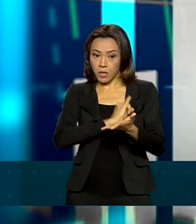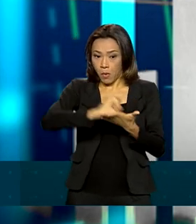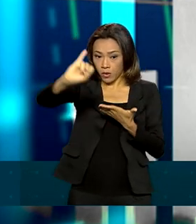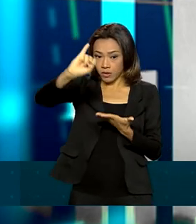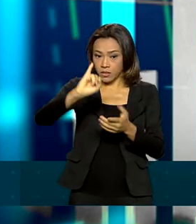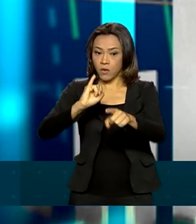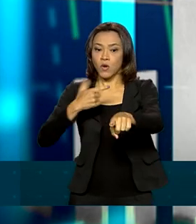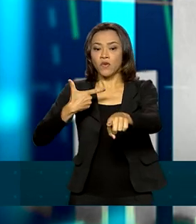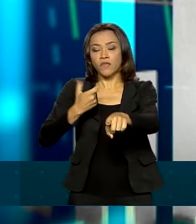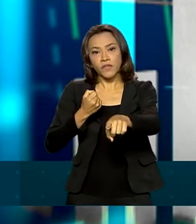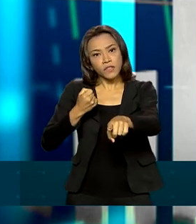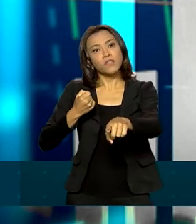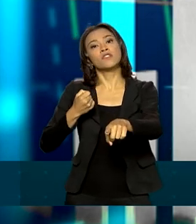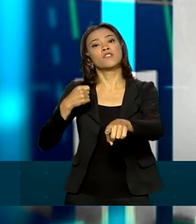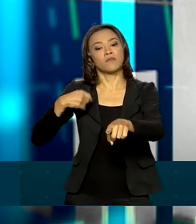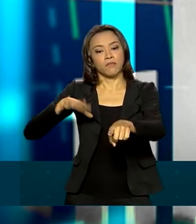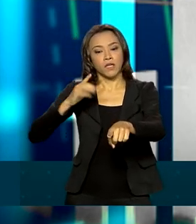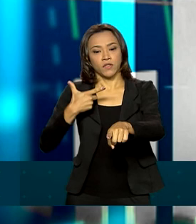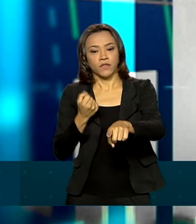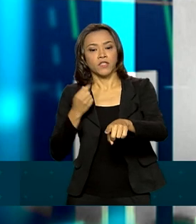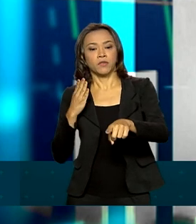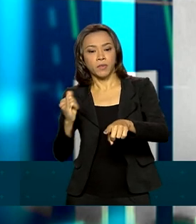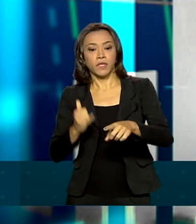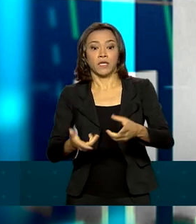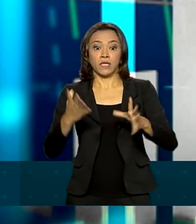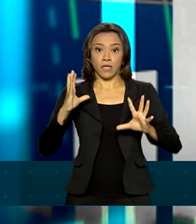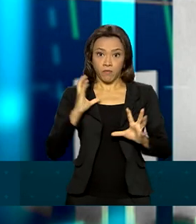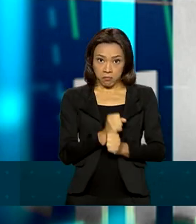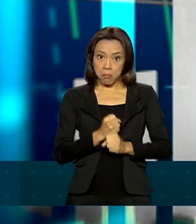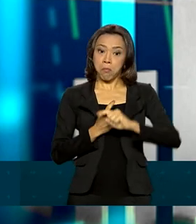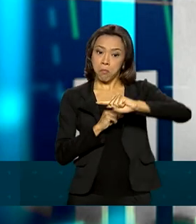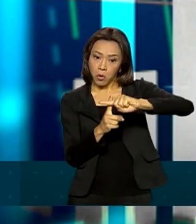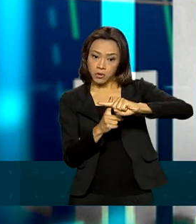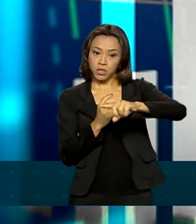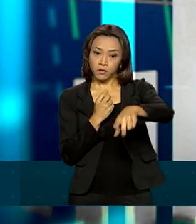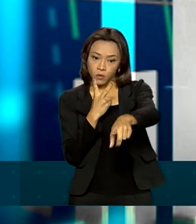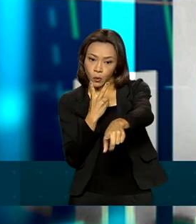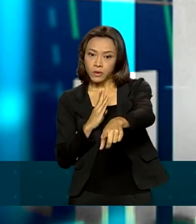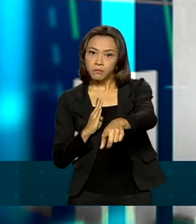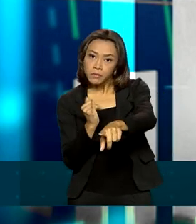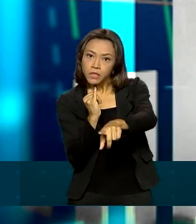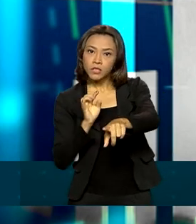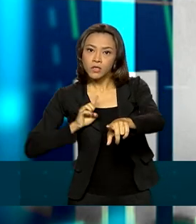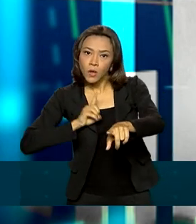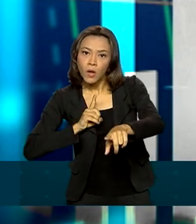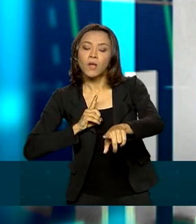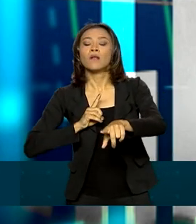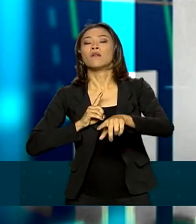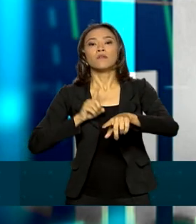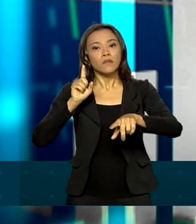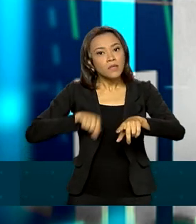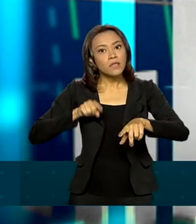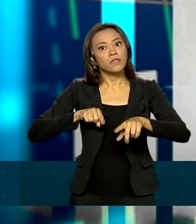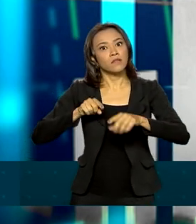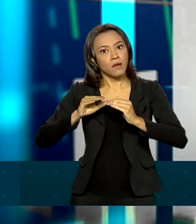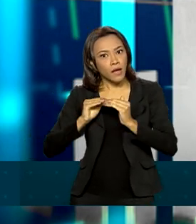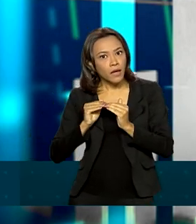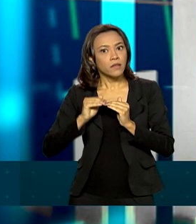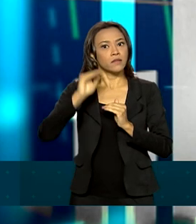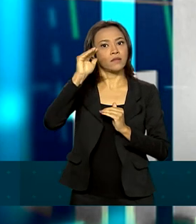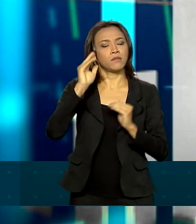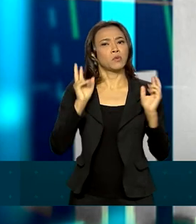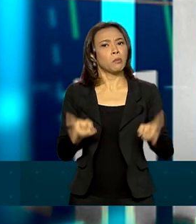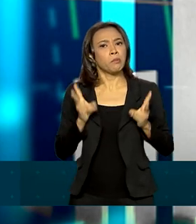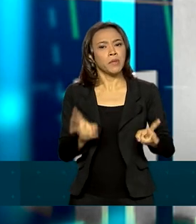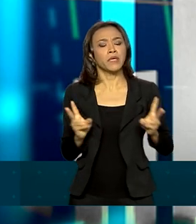milhões gerando um superávit de cerca de Dois Bilhões de Dólares que é inferior ao resultado que nós obtivemos no mesmo